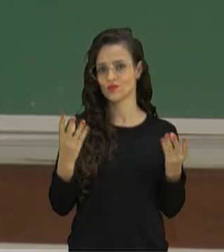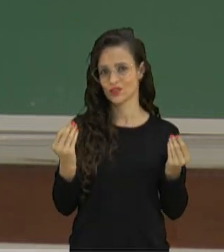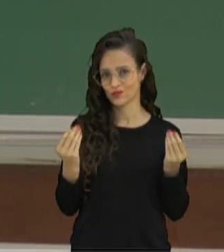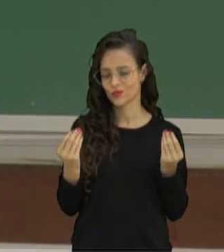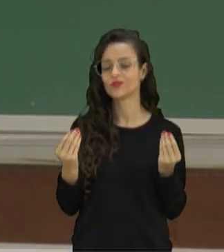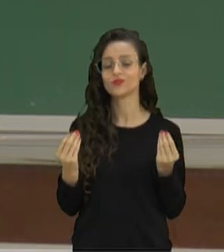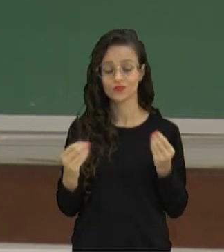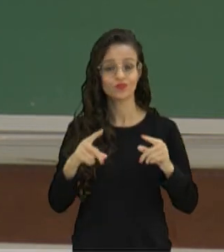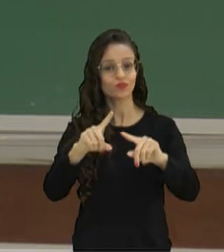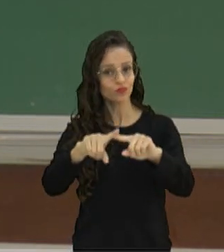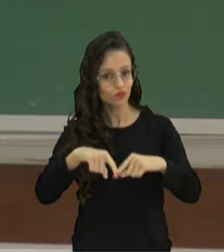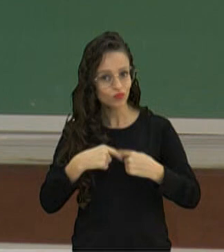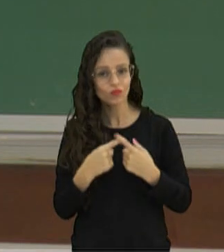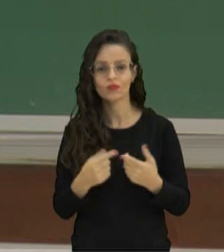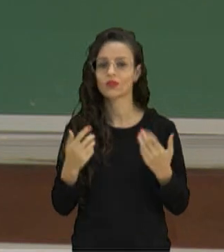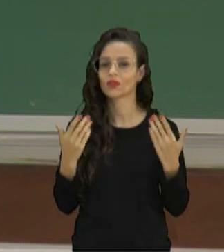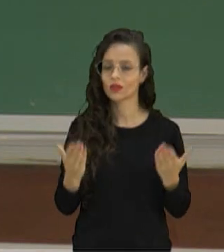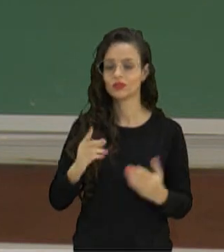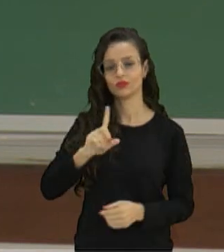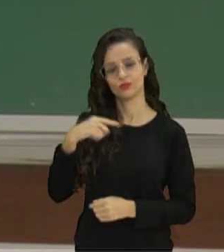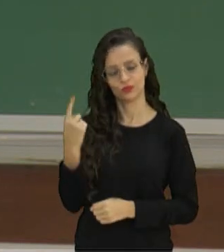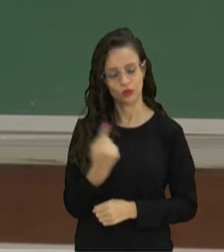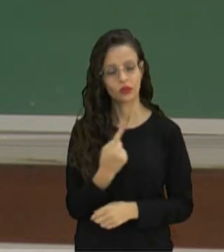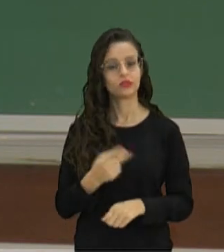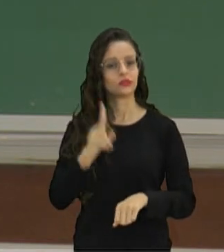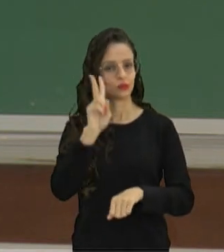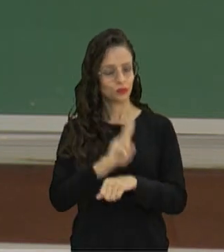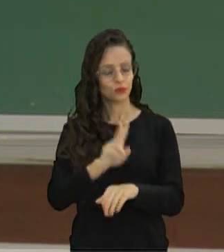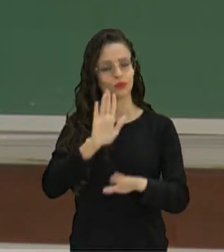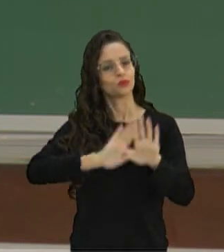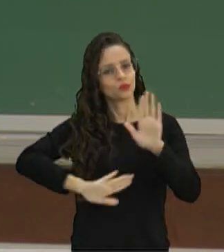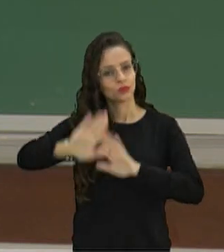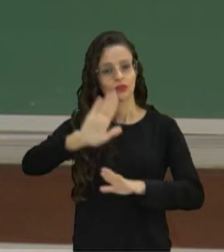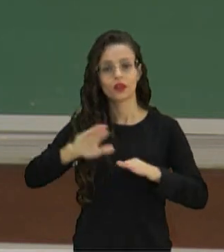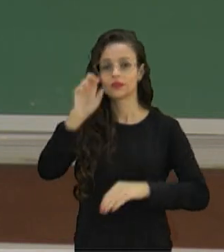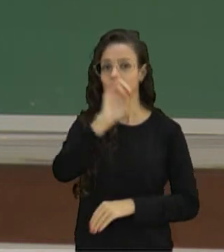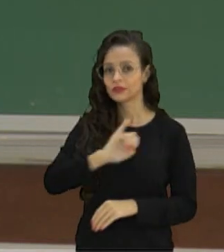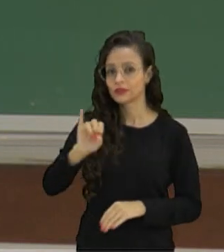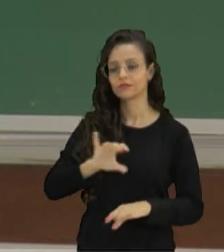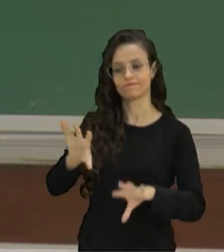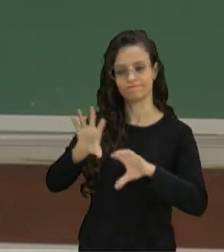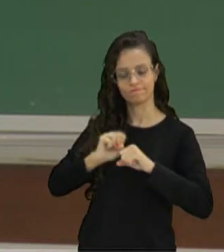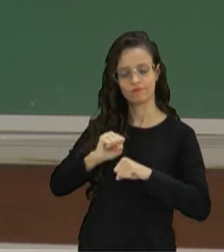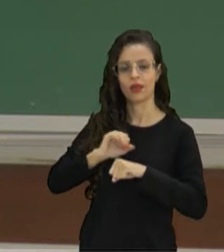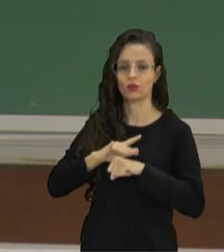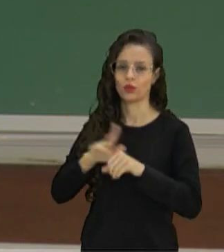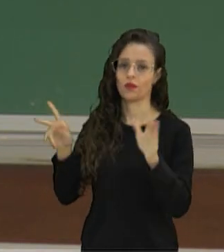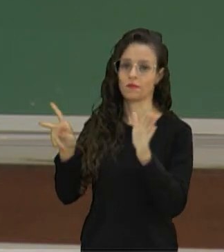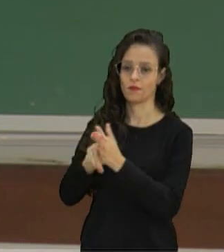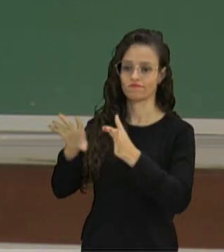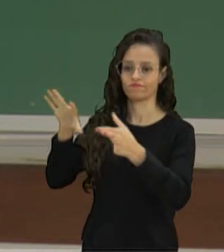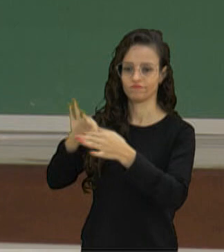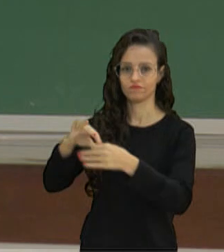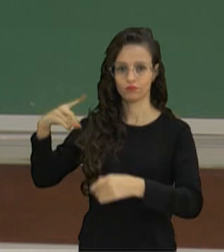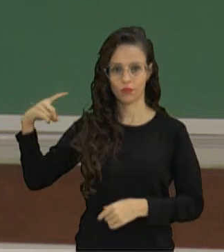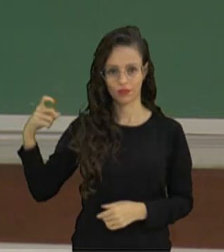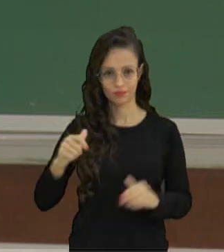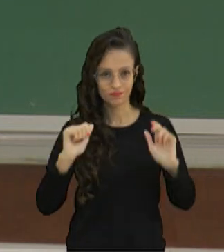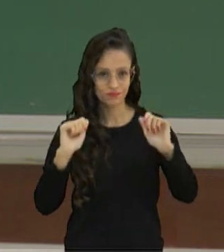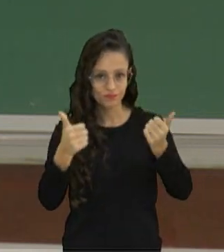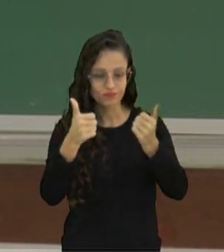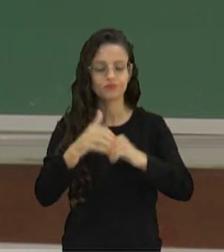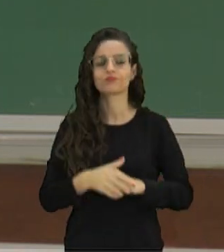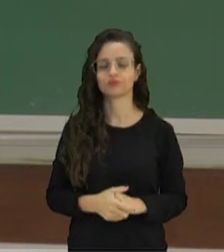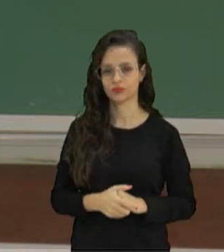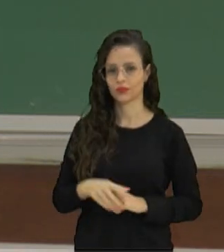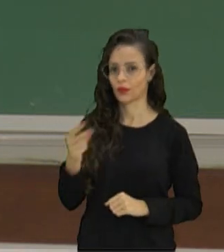milhares. É por este motivo que nós temos que tomar todo o cuidado quando nós somos infectados por bactérias. Beleza, pessoal?